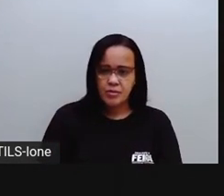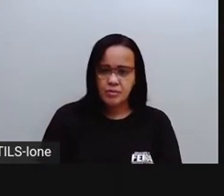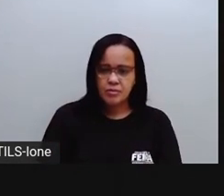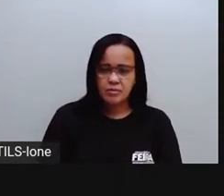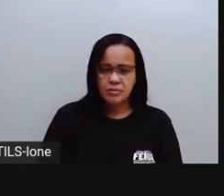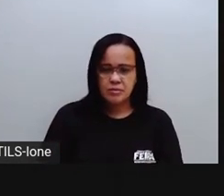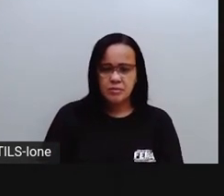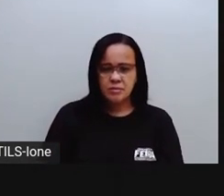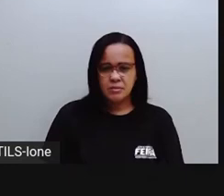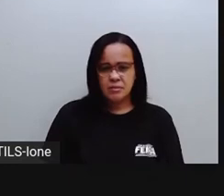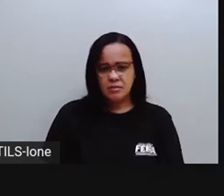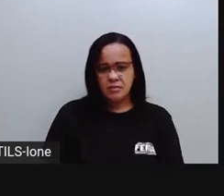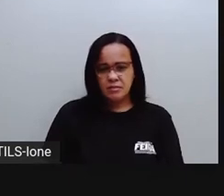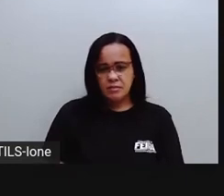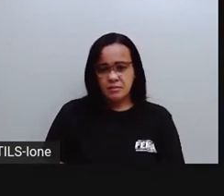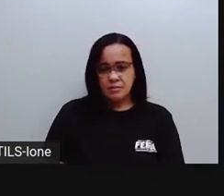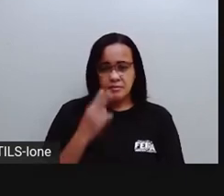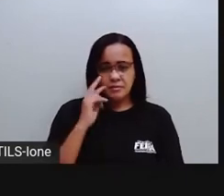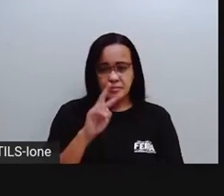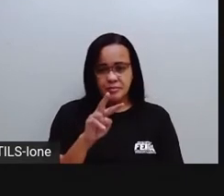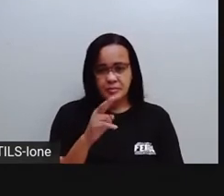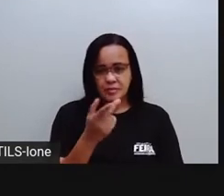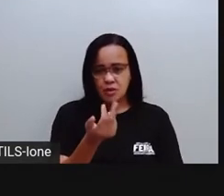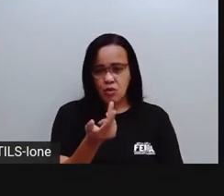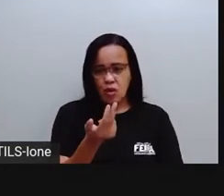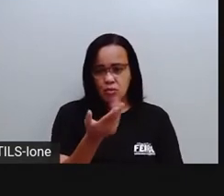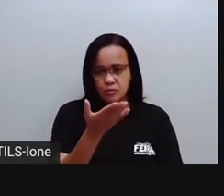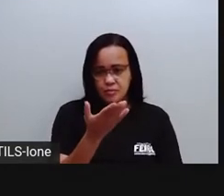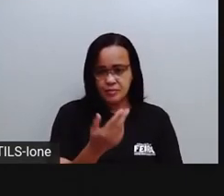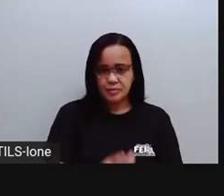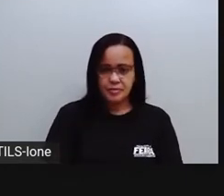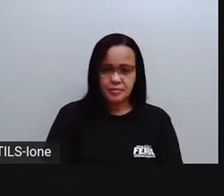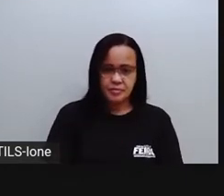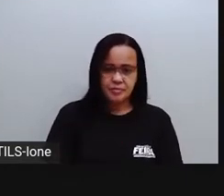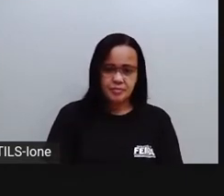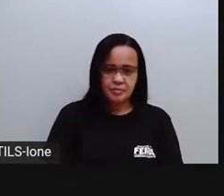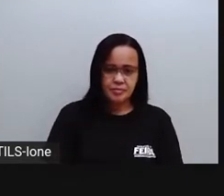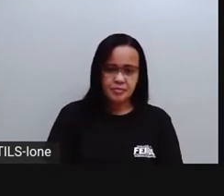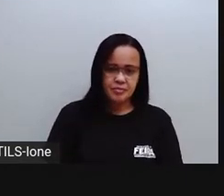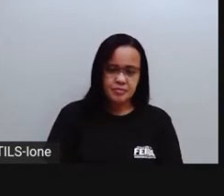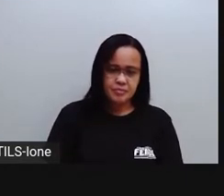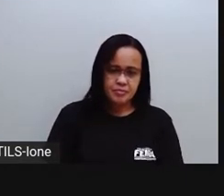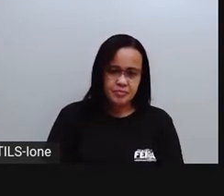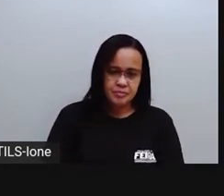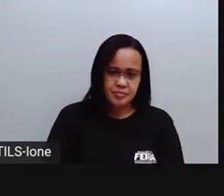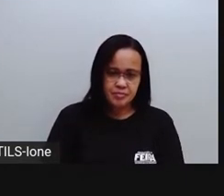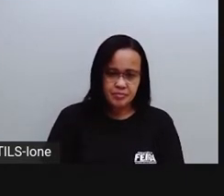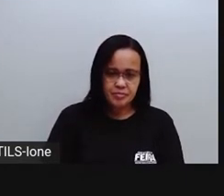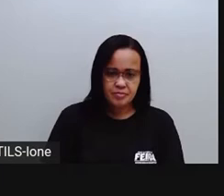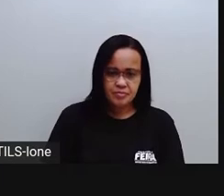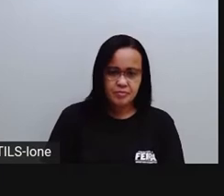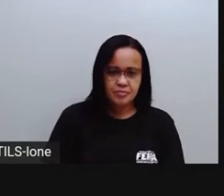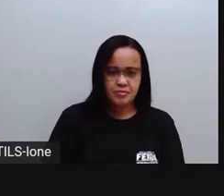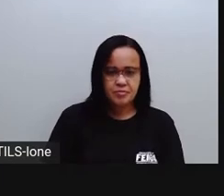Pronto, ó. Aí fica mais fácil de misturar aqui na massinha.